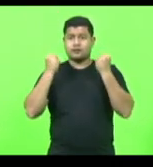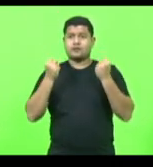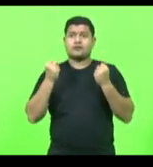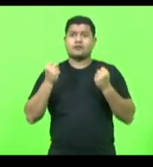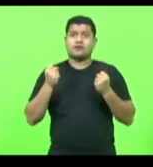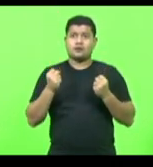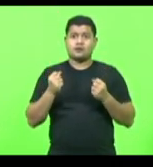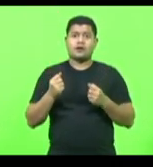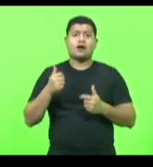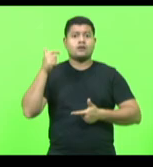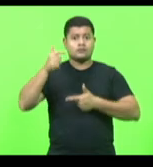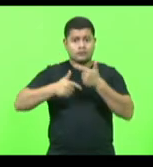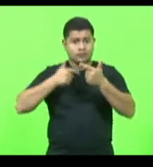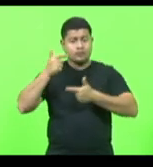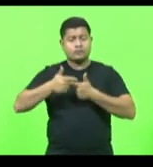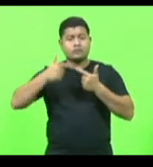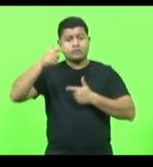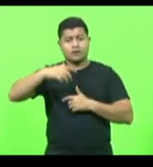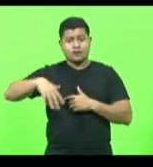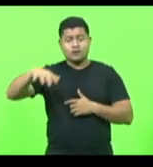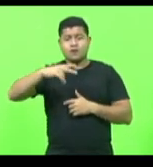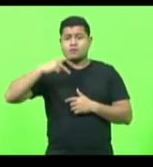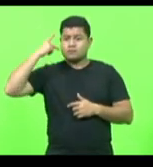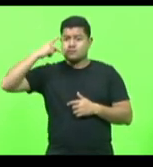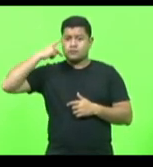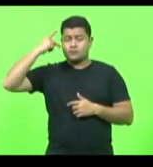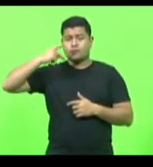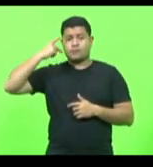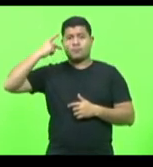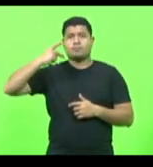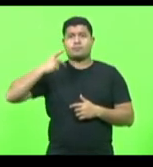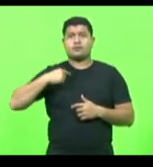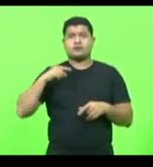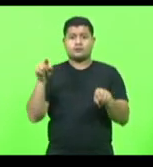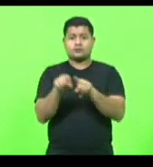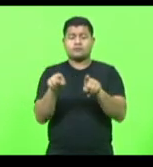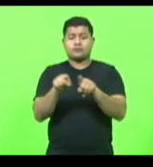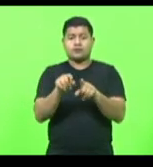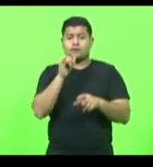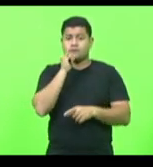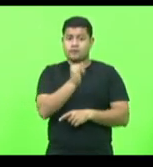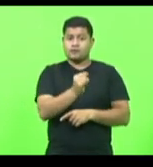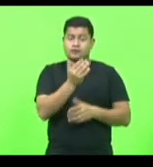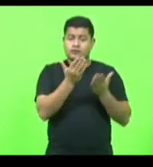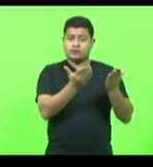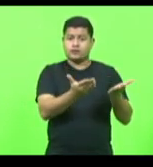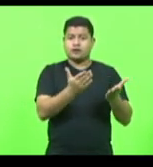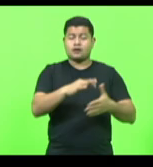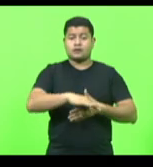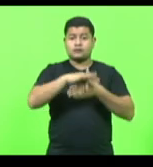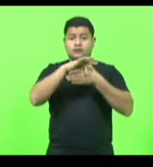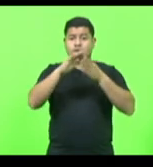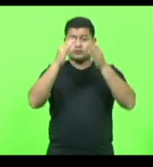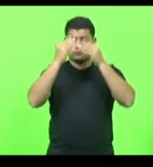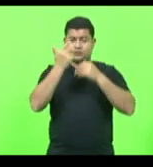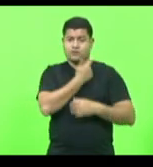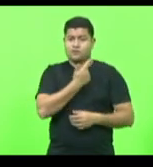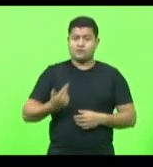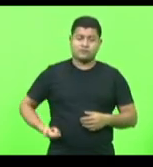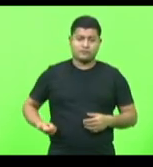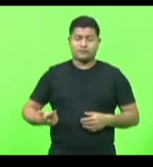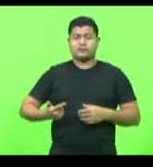pela função, não é, do parlamentar. Eu ontem também disse ao líder do governo o respeito que eu tenho por ele, o deputado Zé